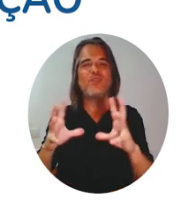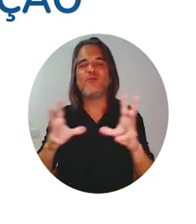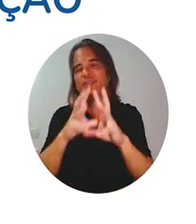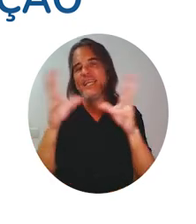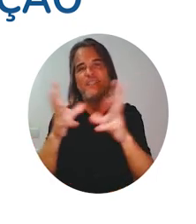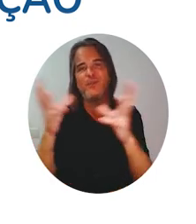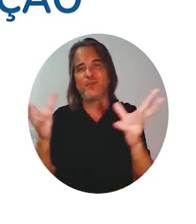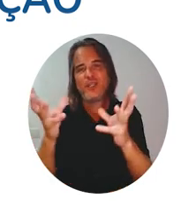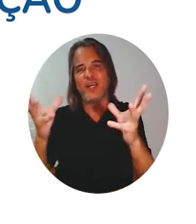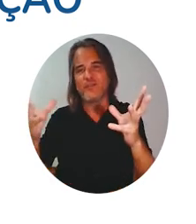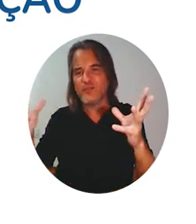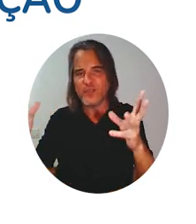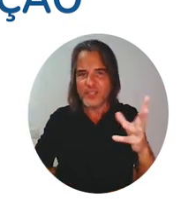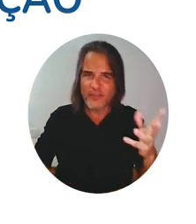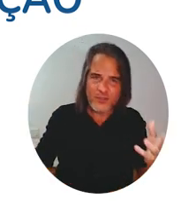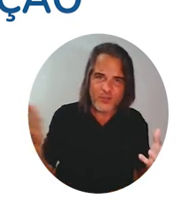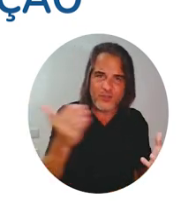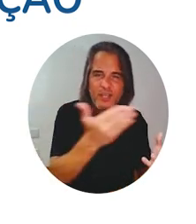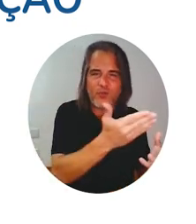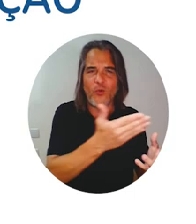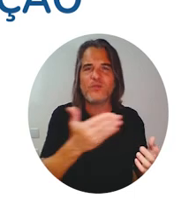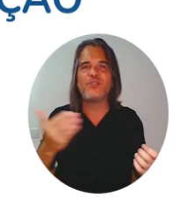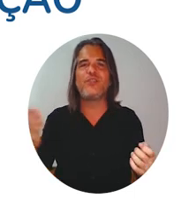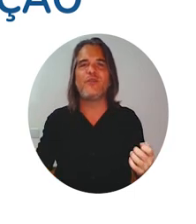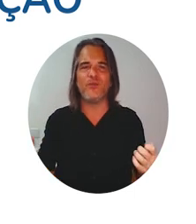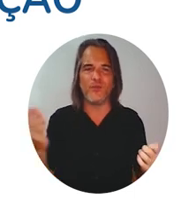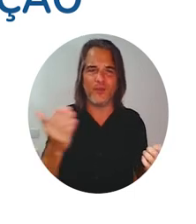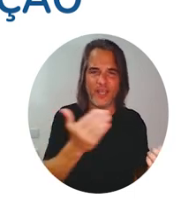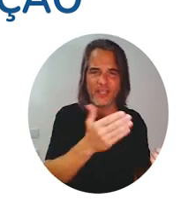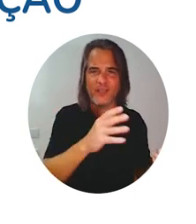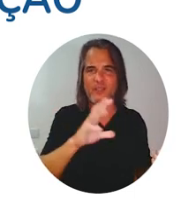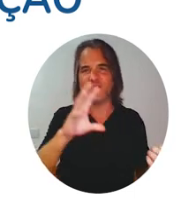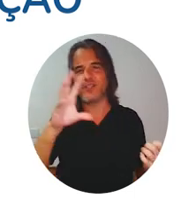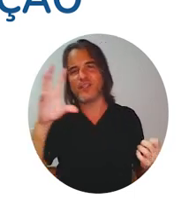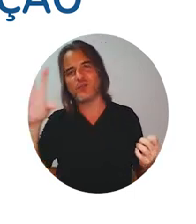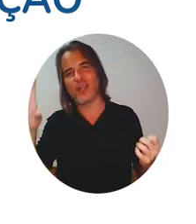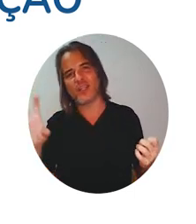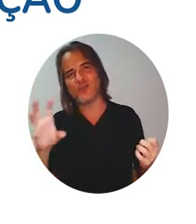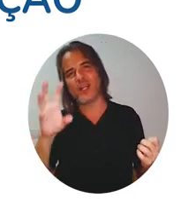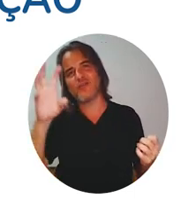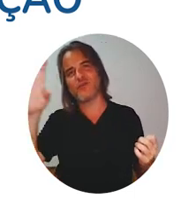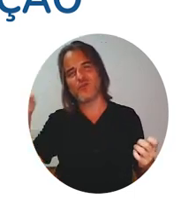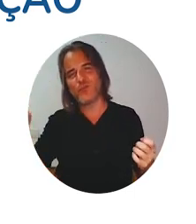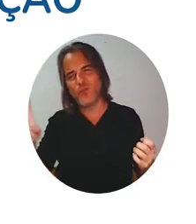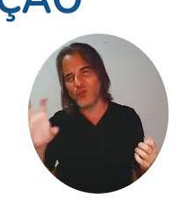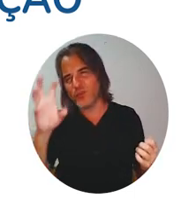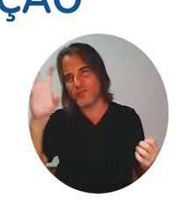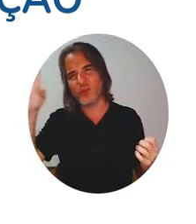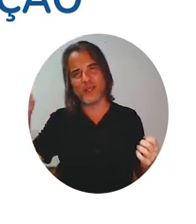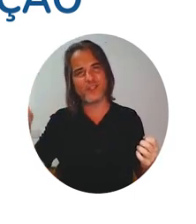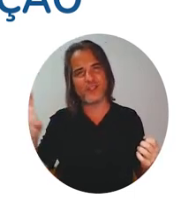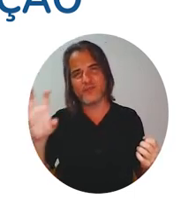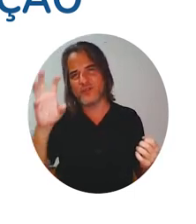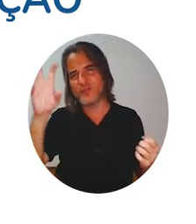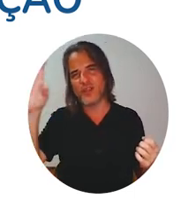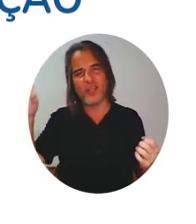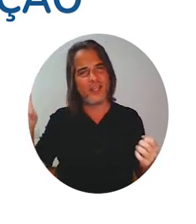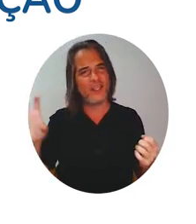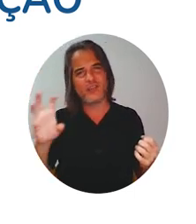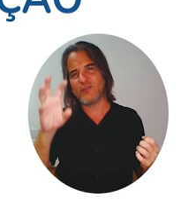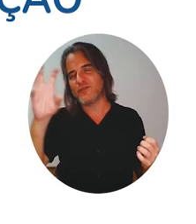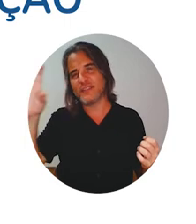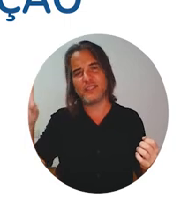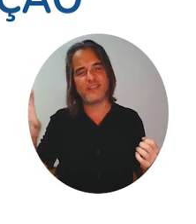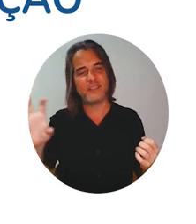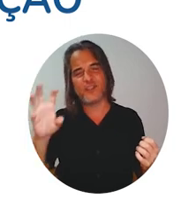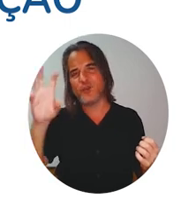No fundo, não são três tipos de gráfico. No fundo, a gente está falando de um certo contínuo. Né? Então, a gente tem, de um lado, gráficos muito informativos e